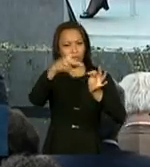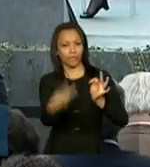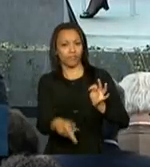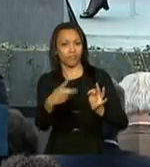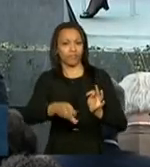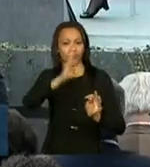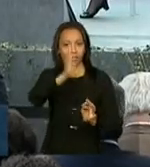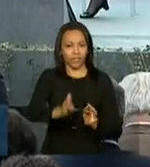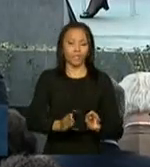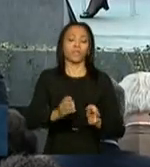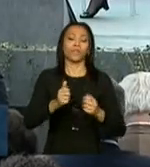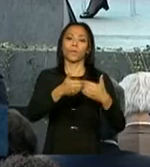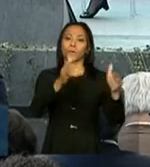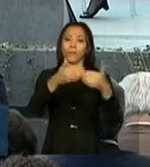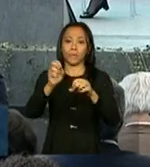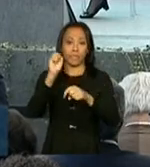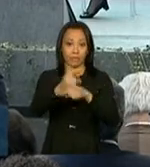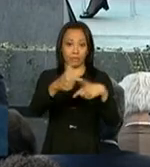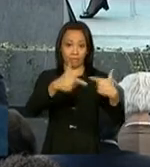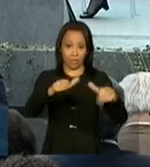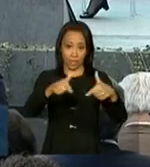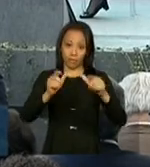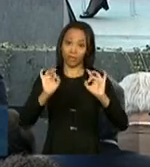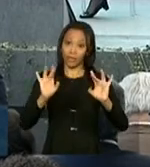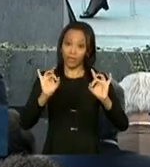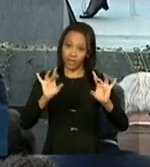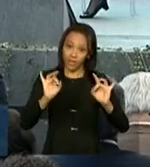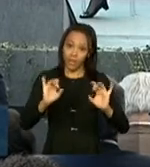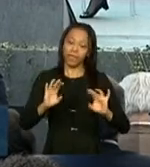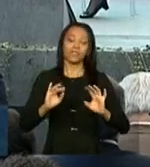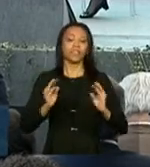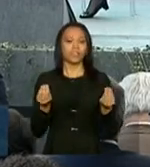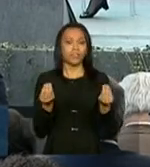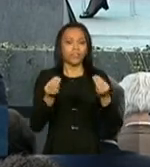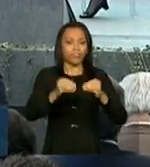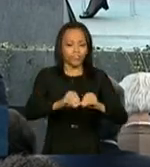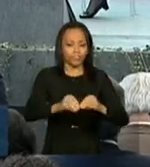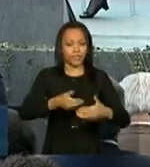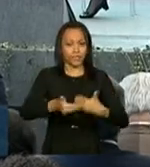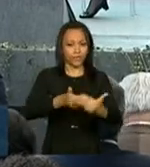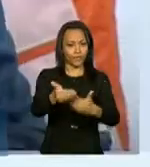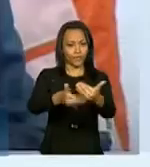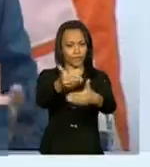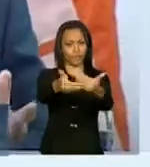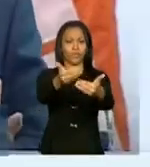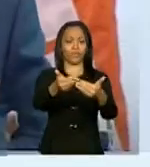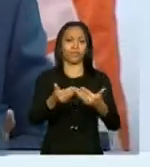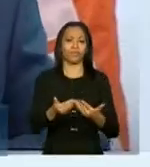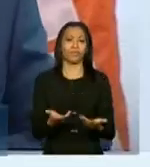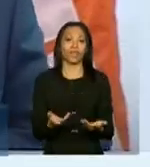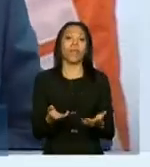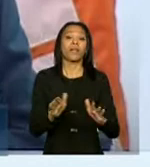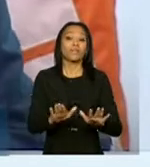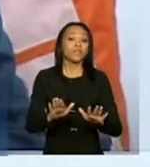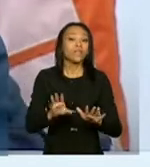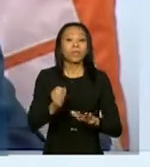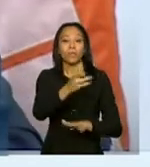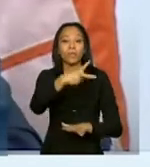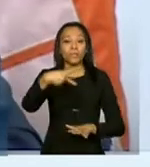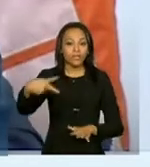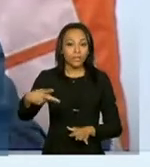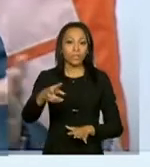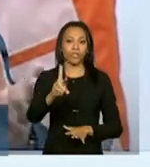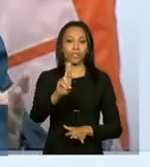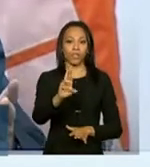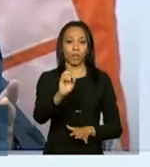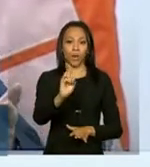de qualidade, que aplica o desenvolvimento para agregar valor aos nossos produtos. Tanto assim que o presidente Robson